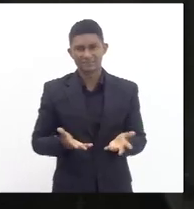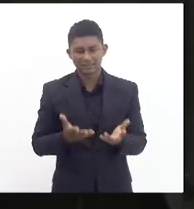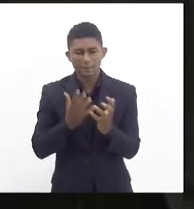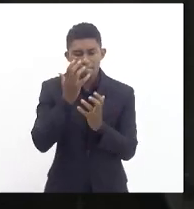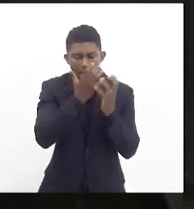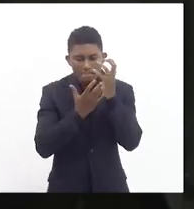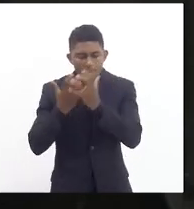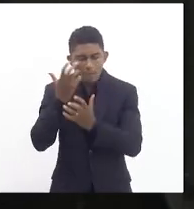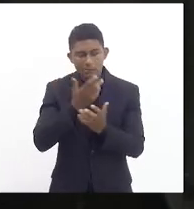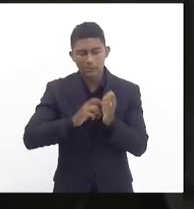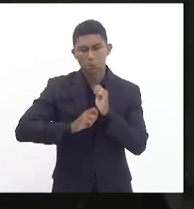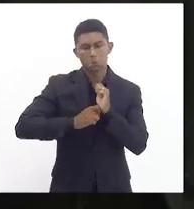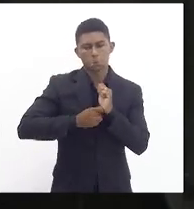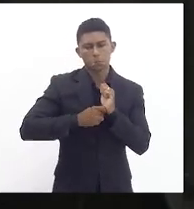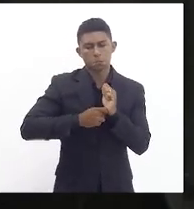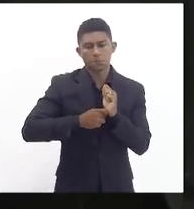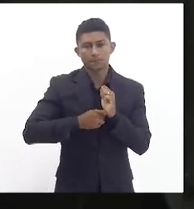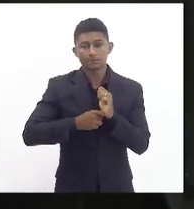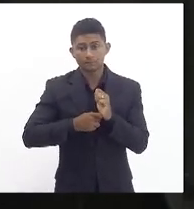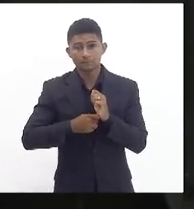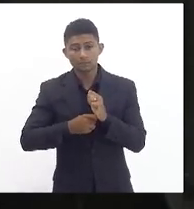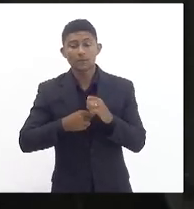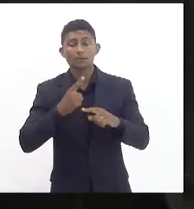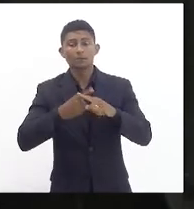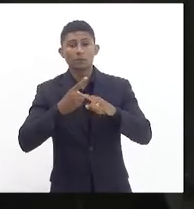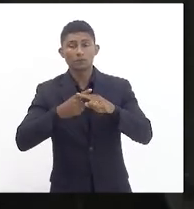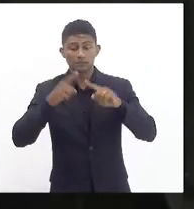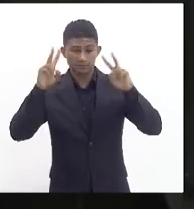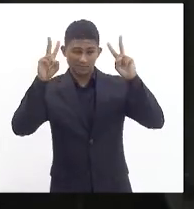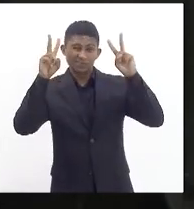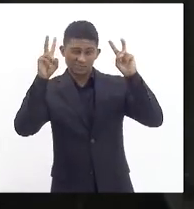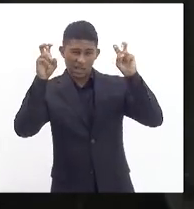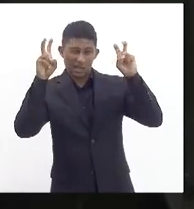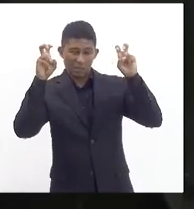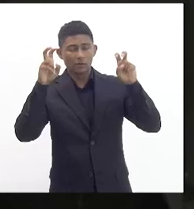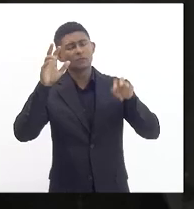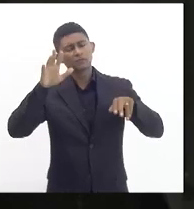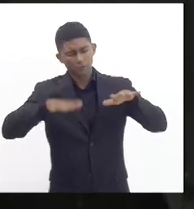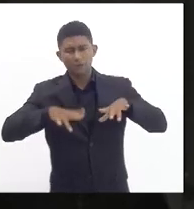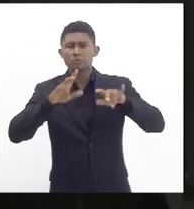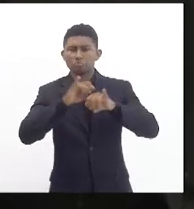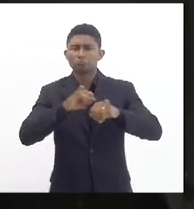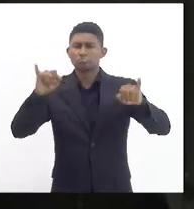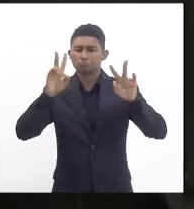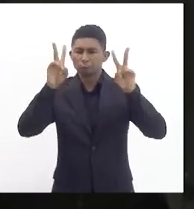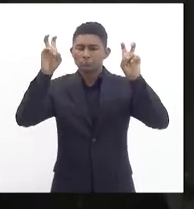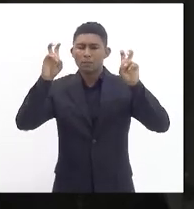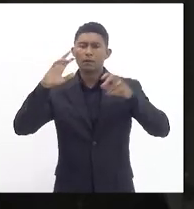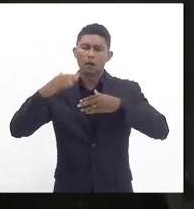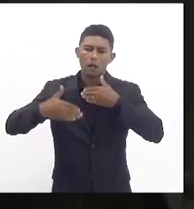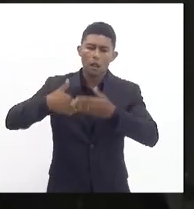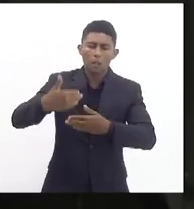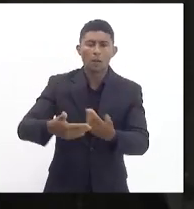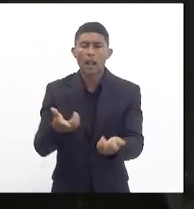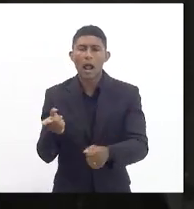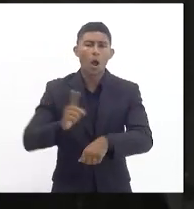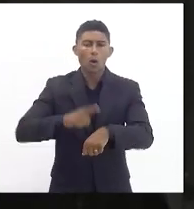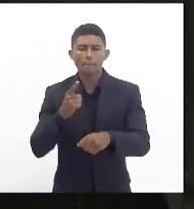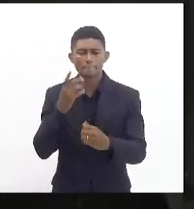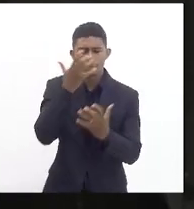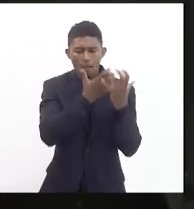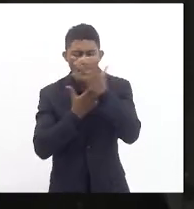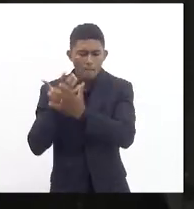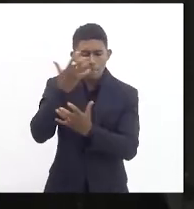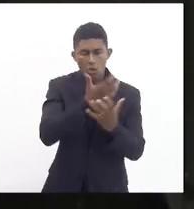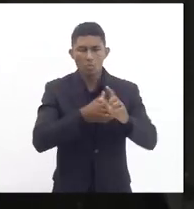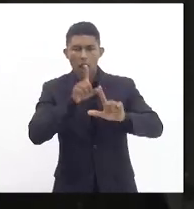vezes, mesmo sabendo o tema, surpreende na hora do desfile, da apresentação. Então, é